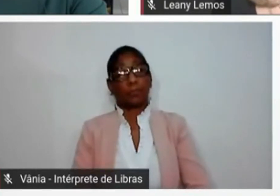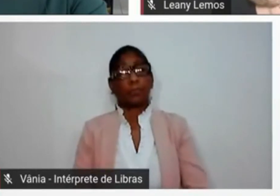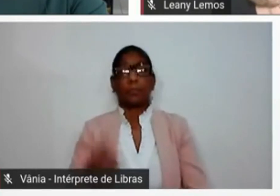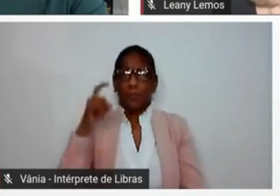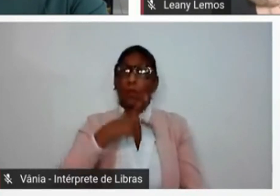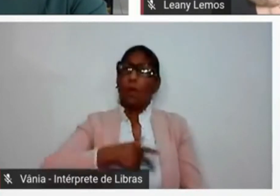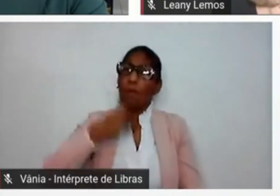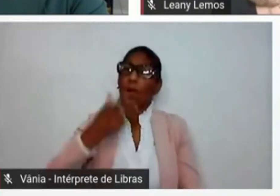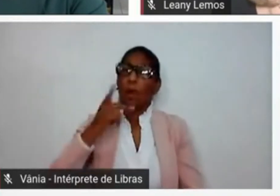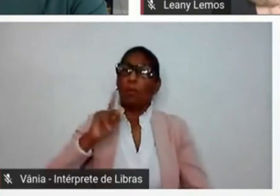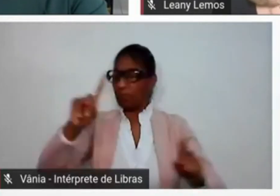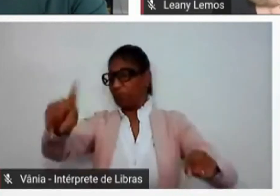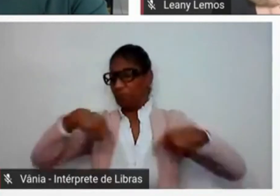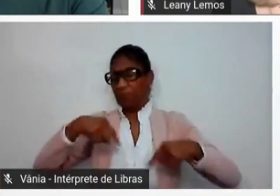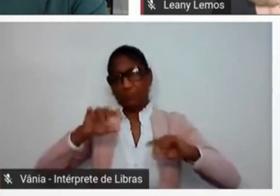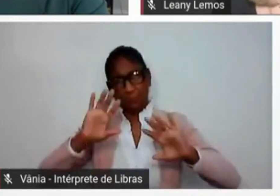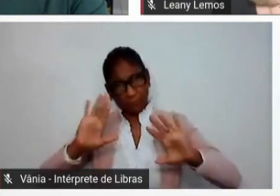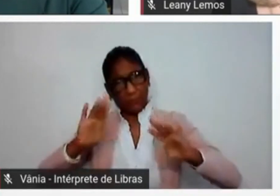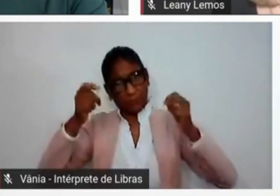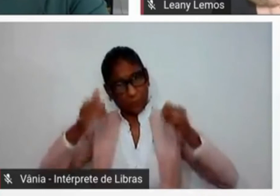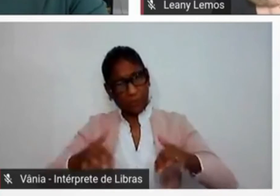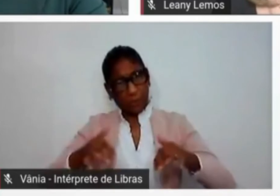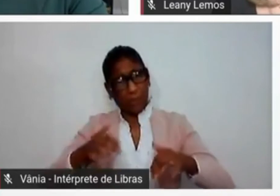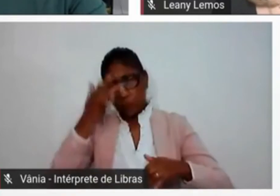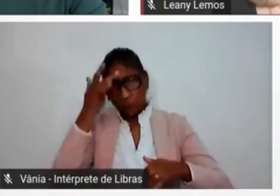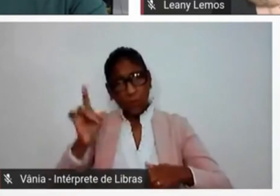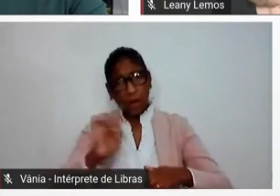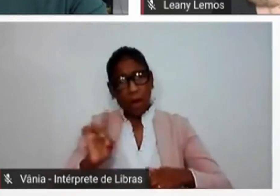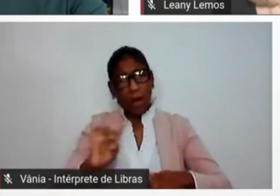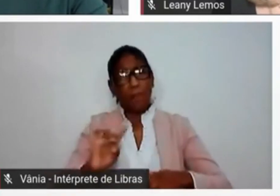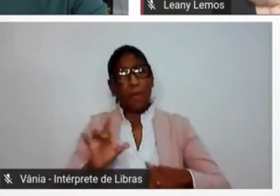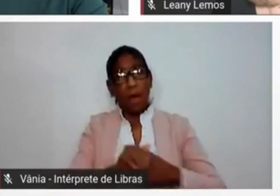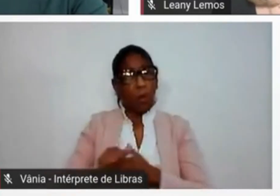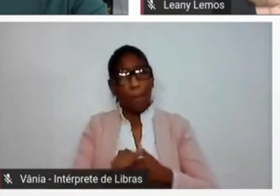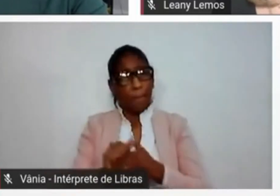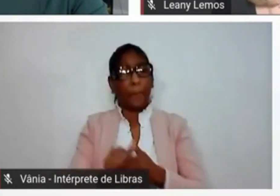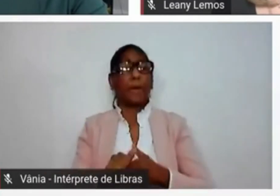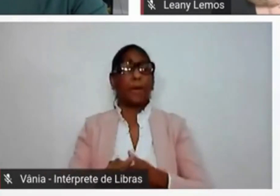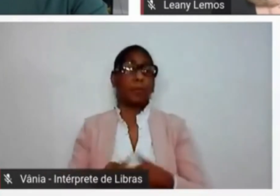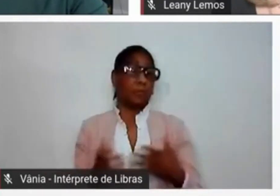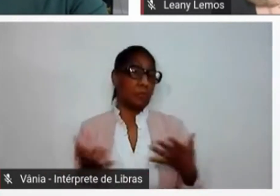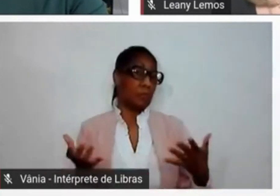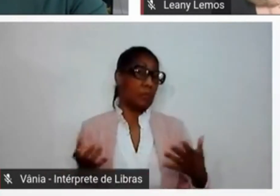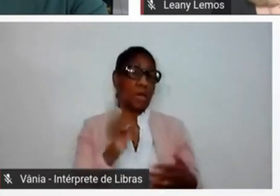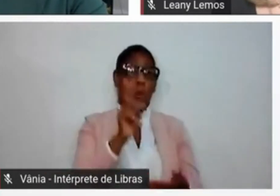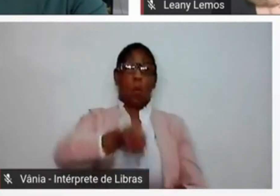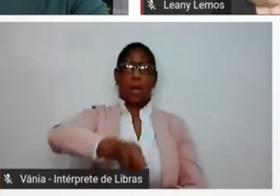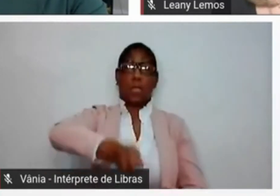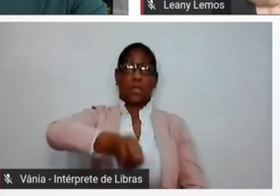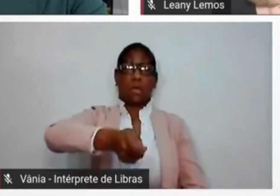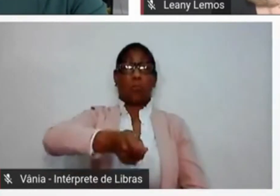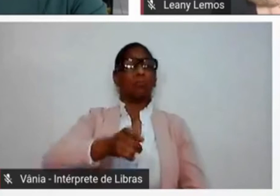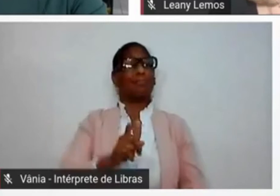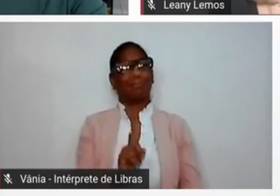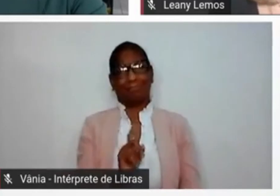saem atacando e criticando sem mínima boa vontade de acompanhar, que não se trata de uma obrigação, não se